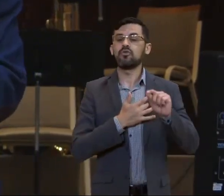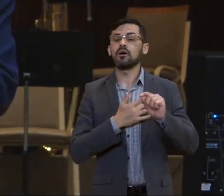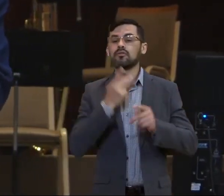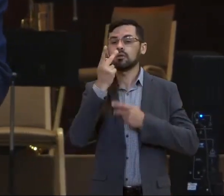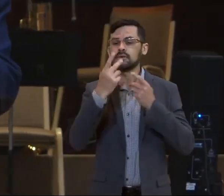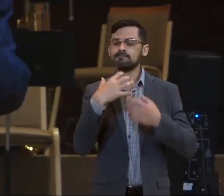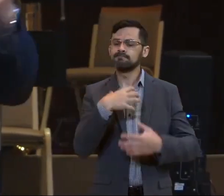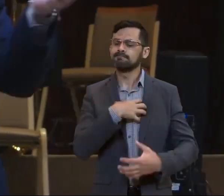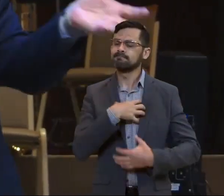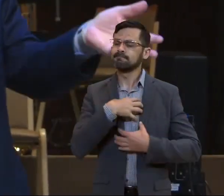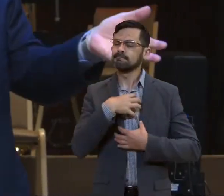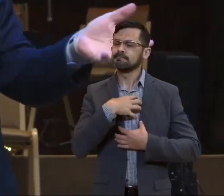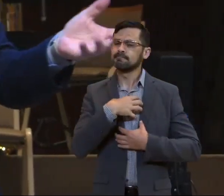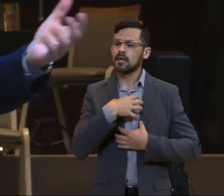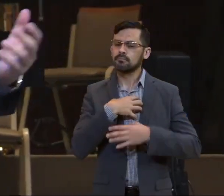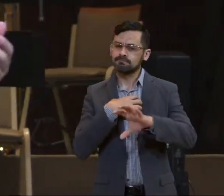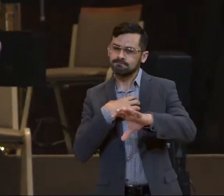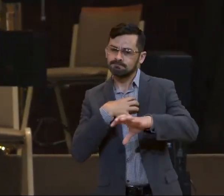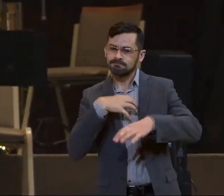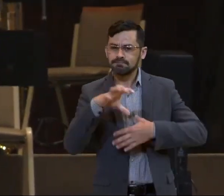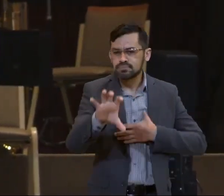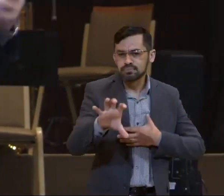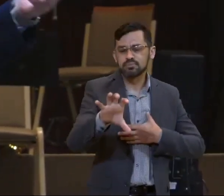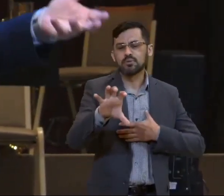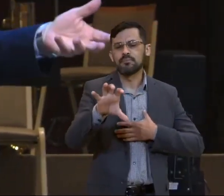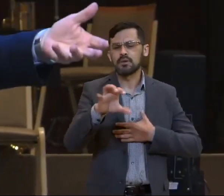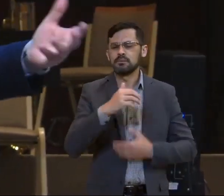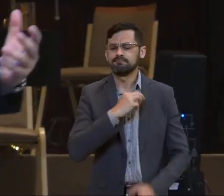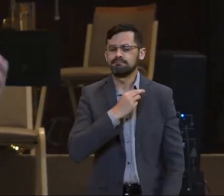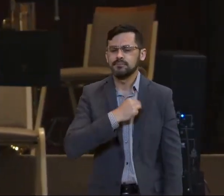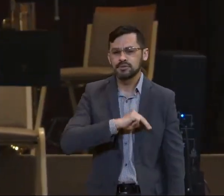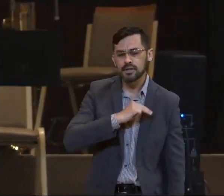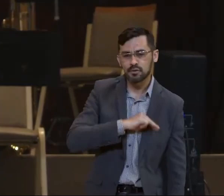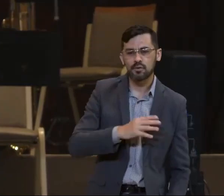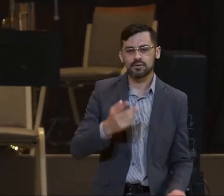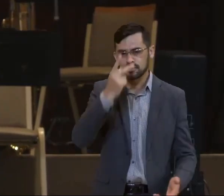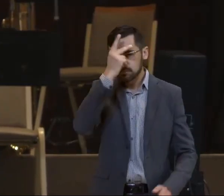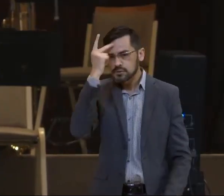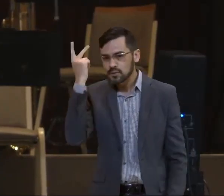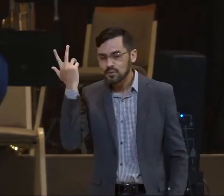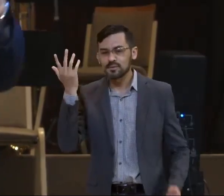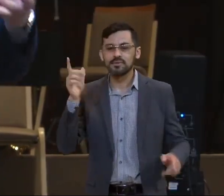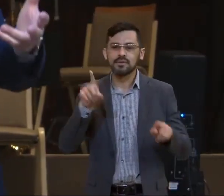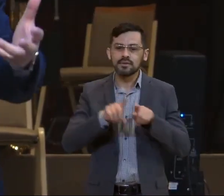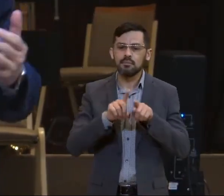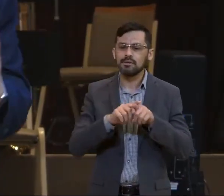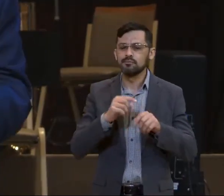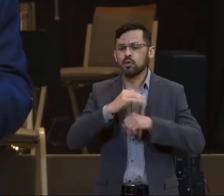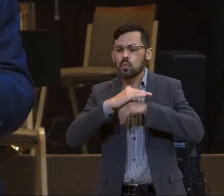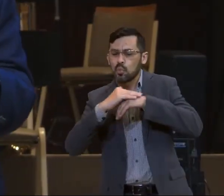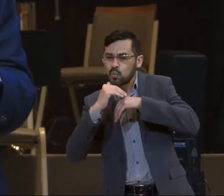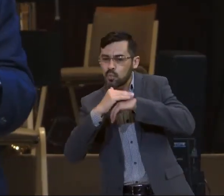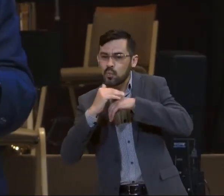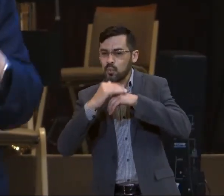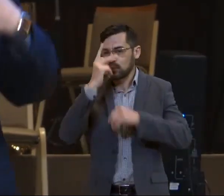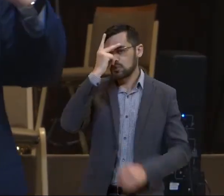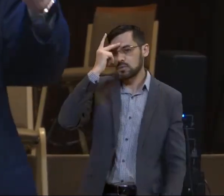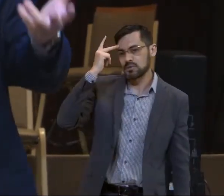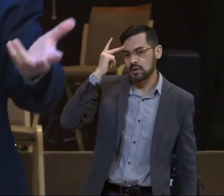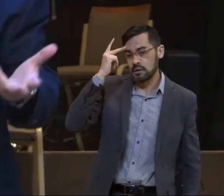de sentir algo com alguém, de ter misericórdia de alguém, de ter carinho para com alguém,